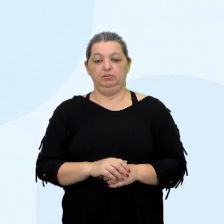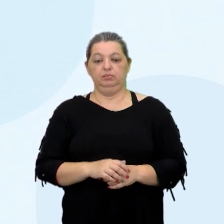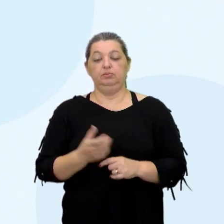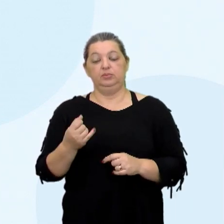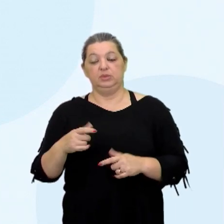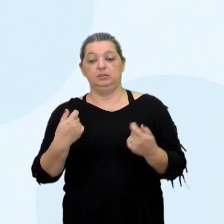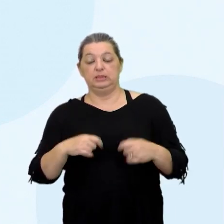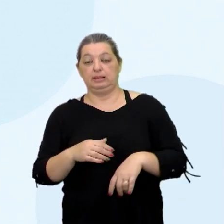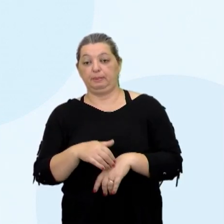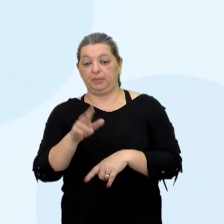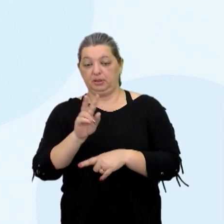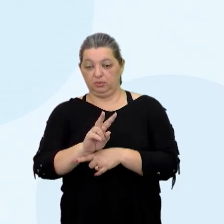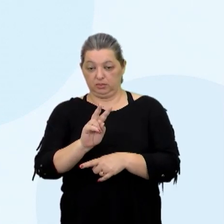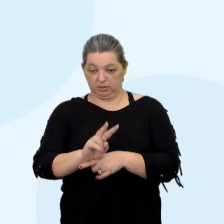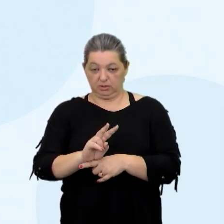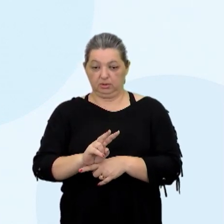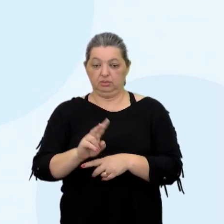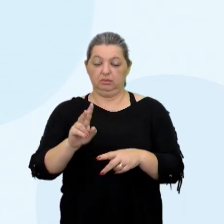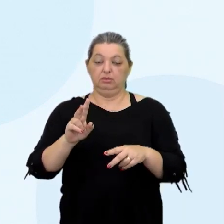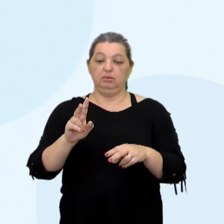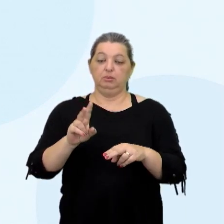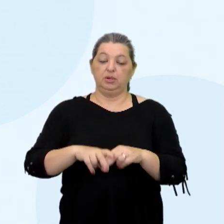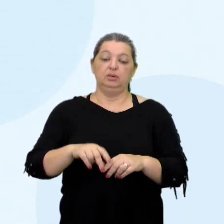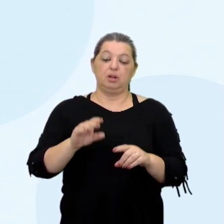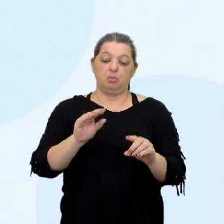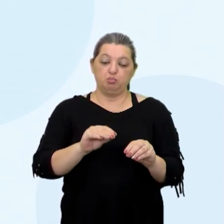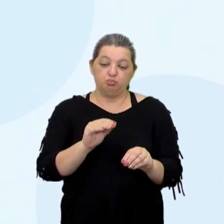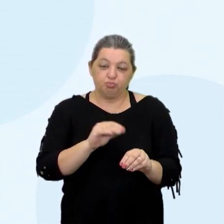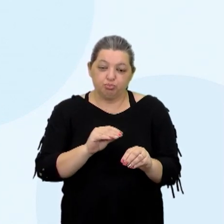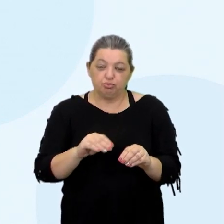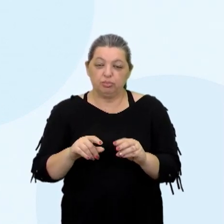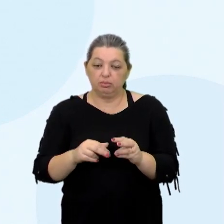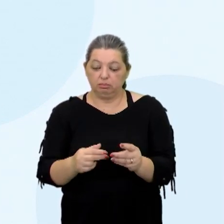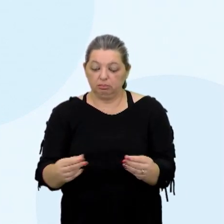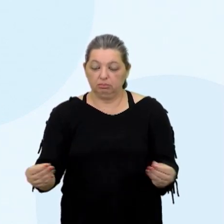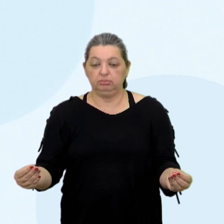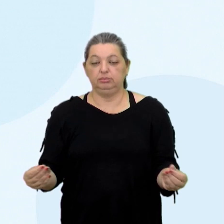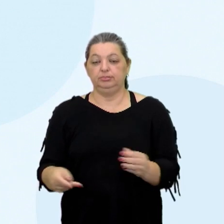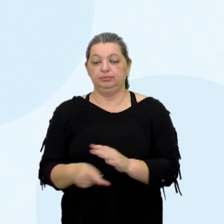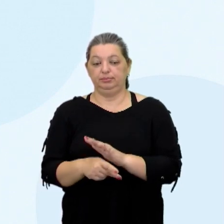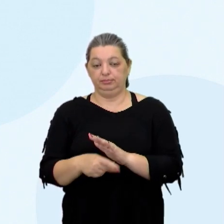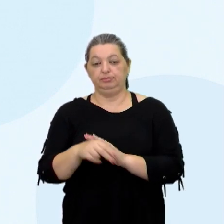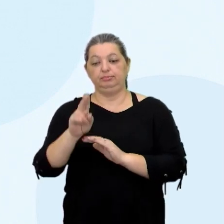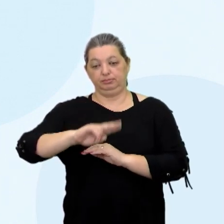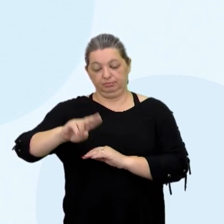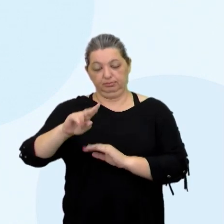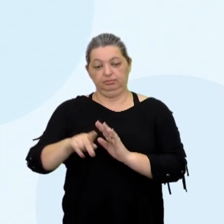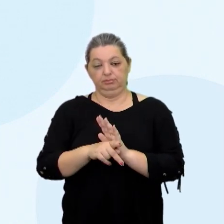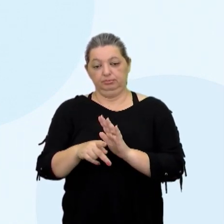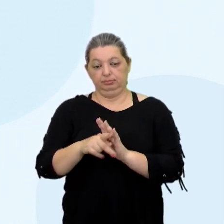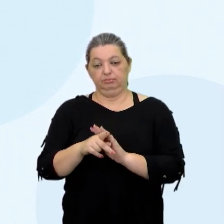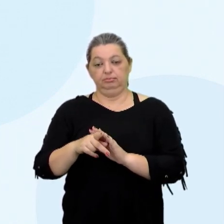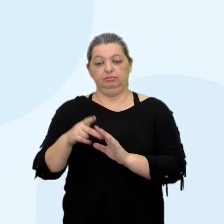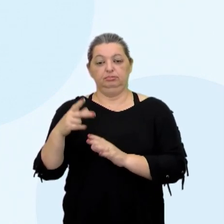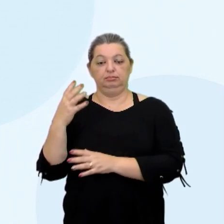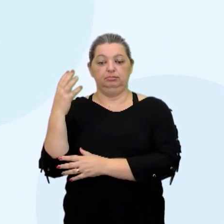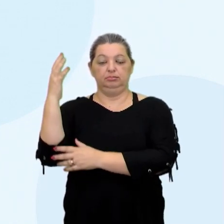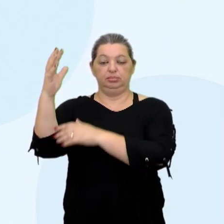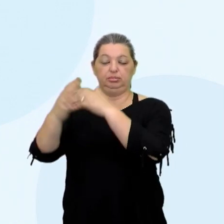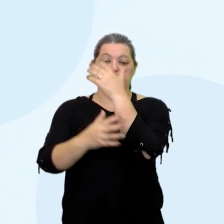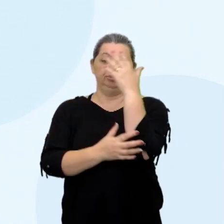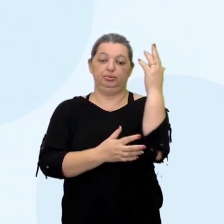maiores cuidados pela sua fragilidade e particularidades, e aquelas que podem ser utilizadas de forma sustentável